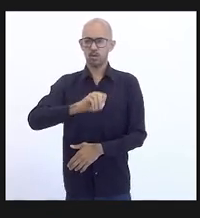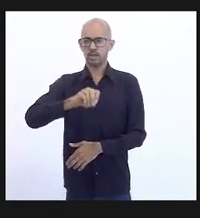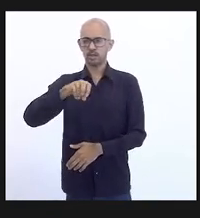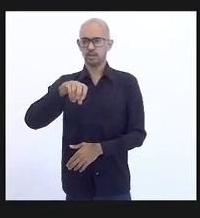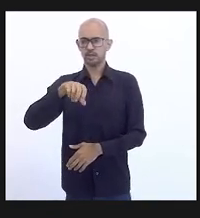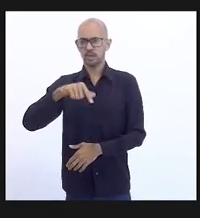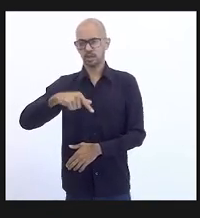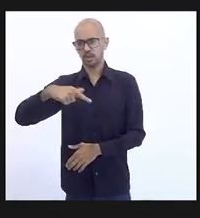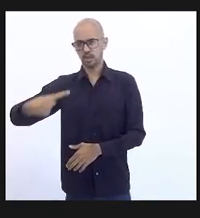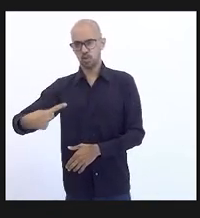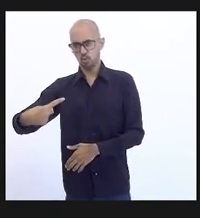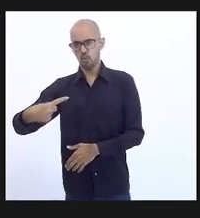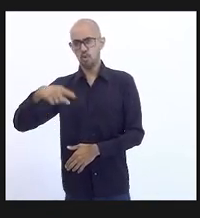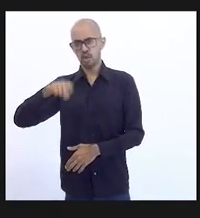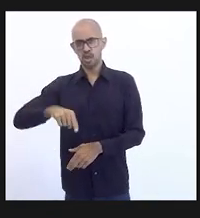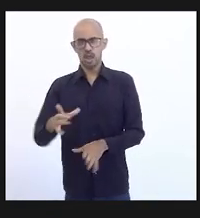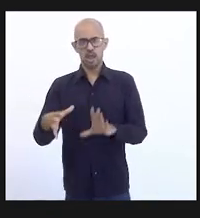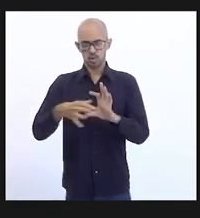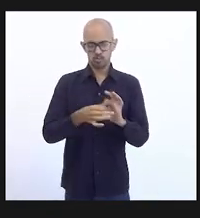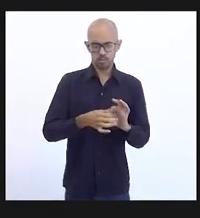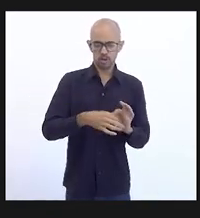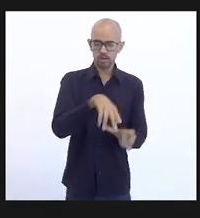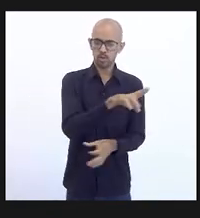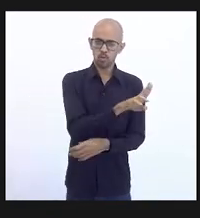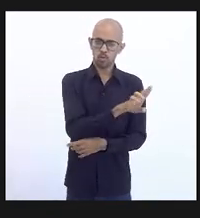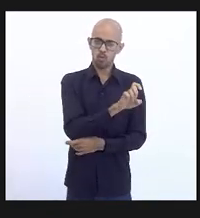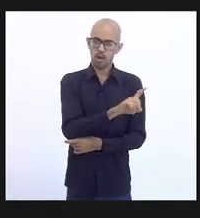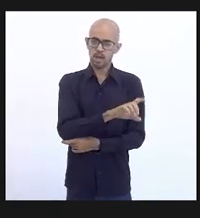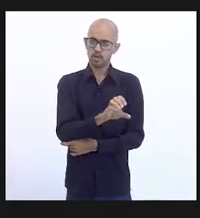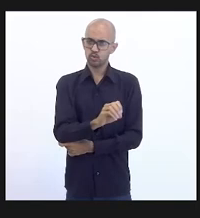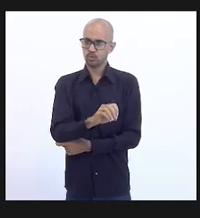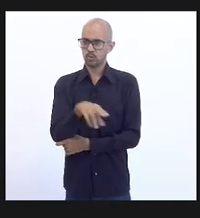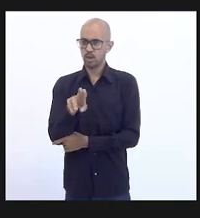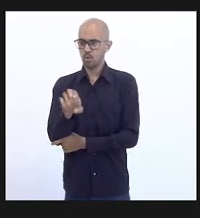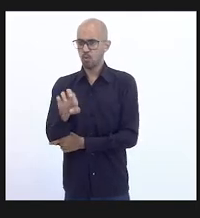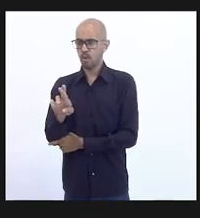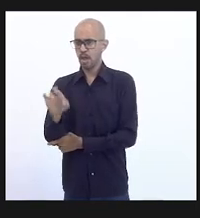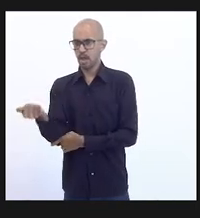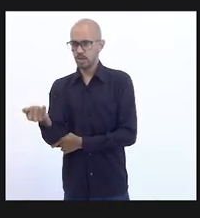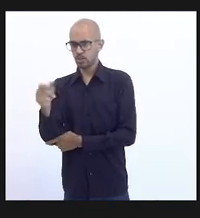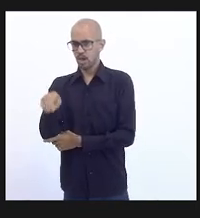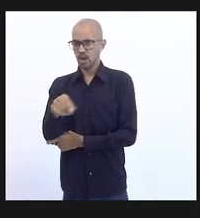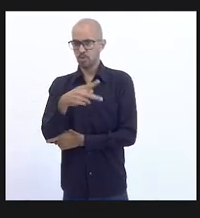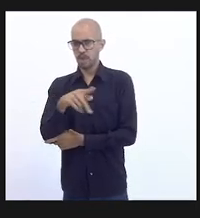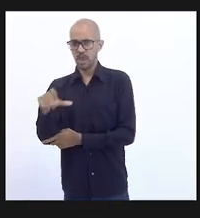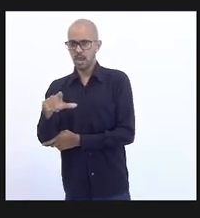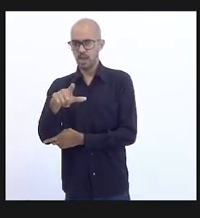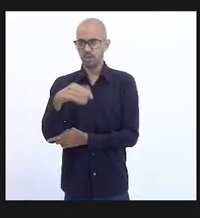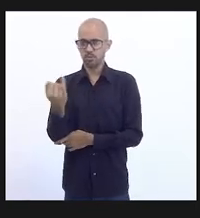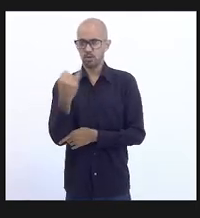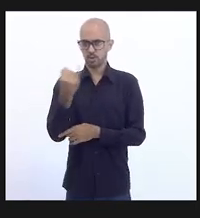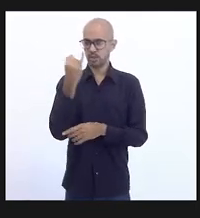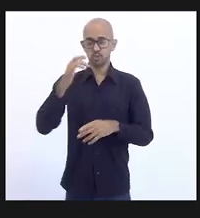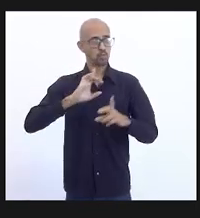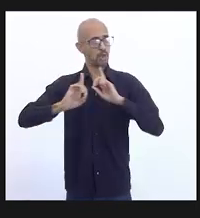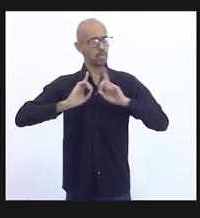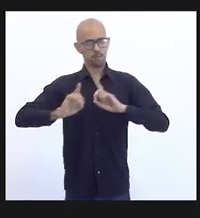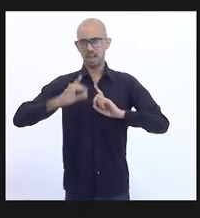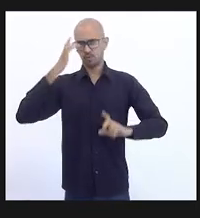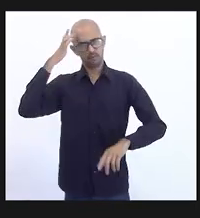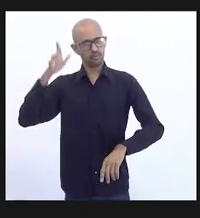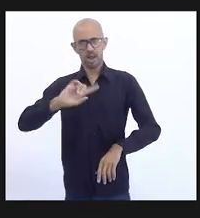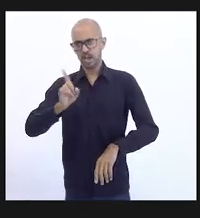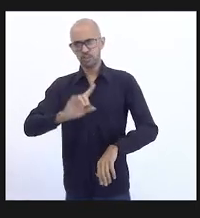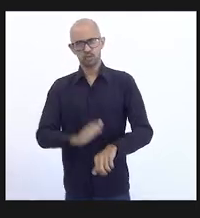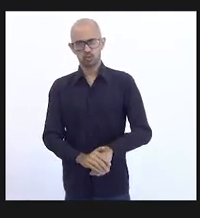trata da incorporação da UESO pela UERJ. É um projeto importante, né? Não é um debate fácil, como eu tenho colocado